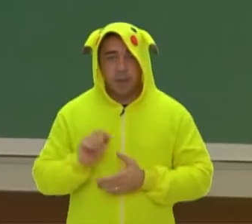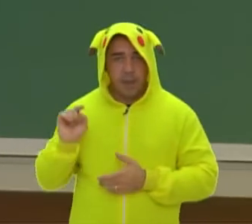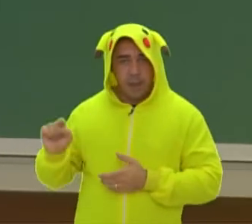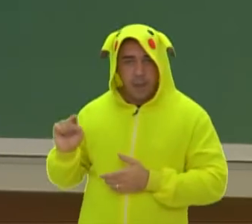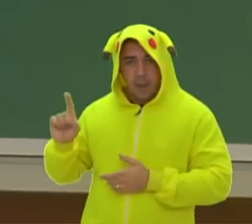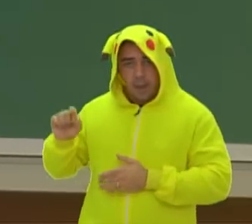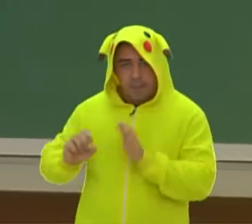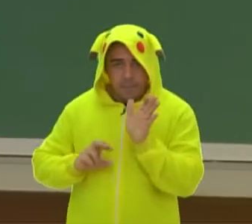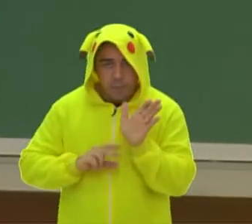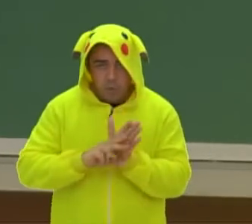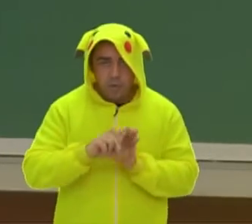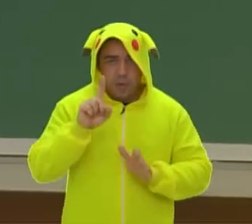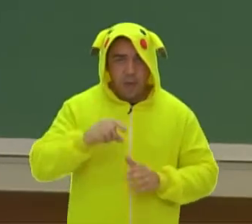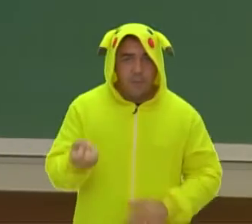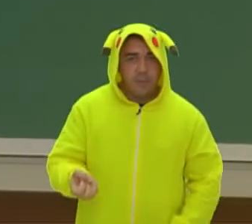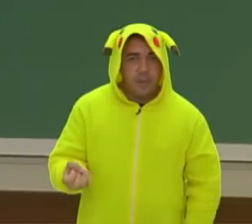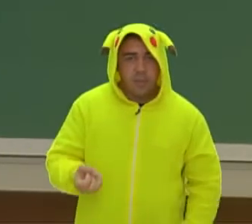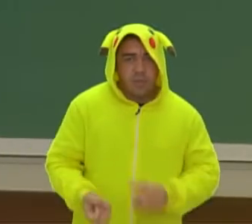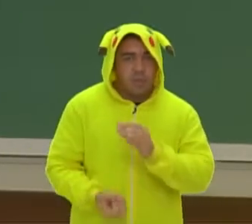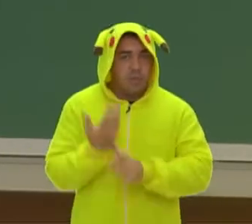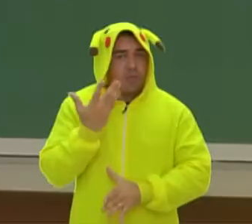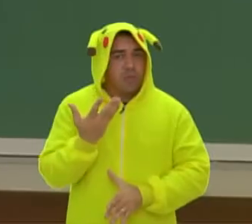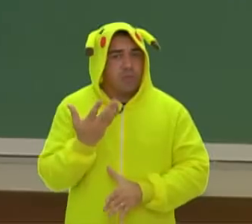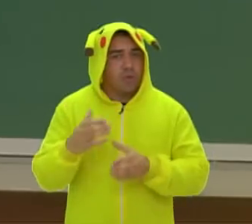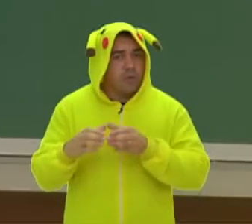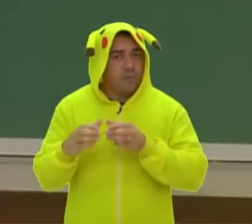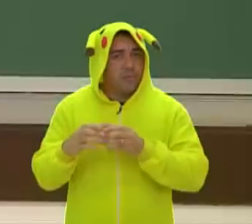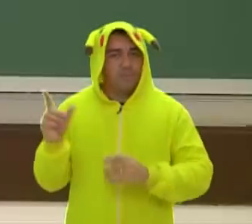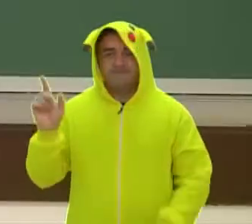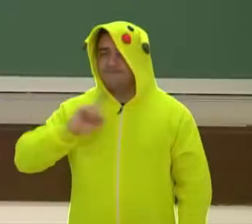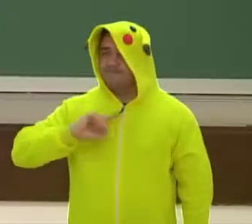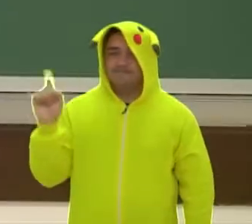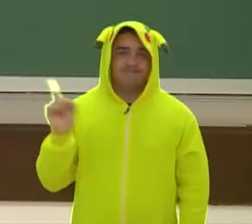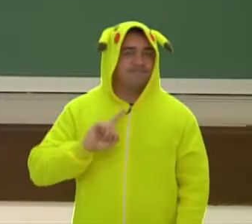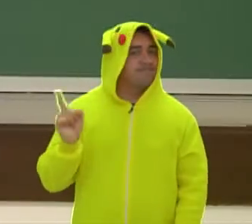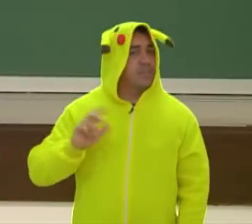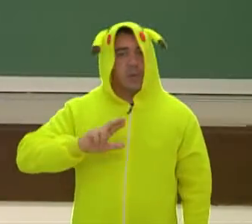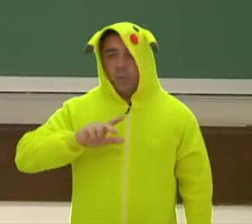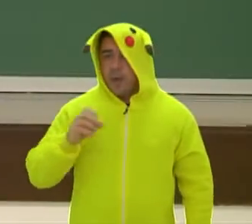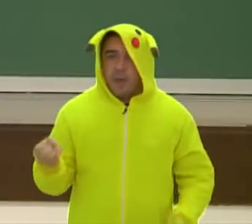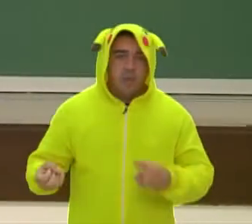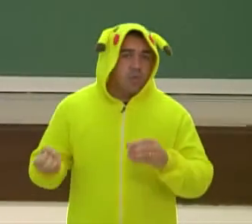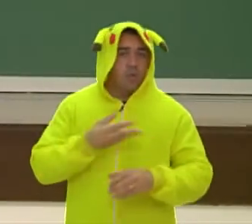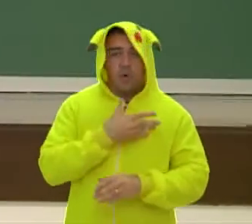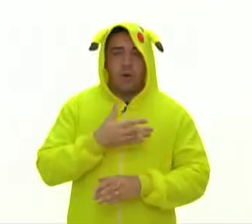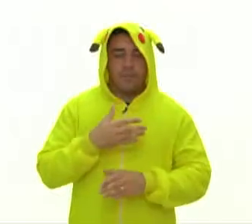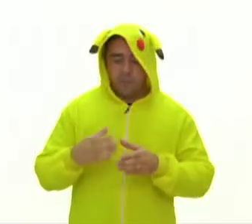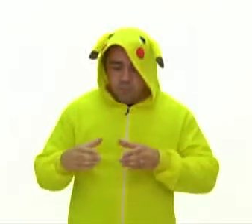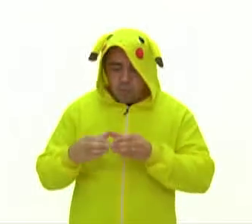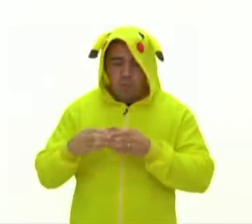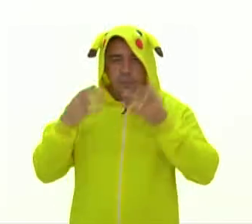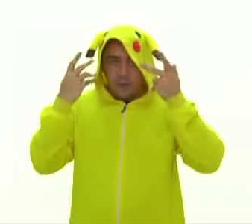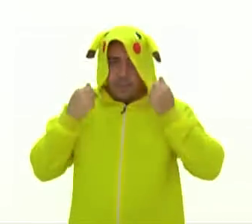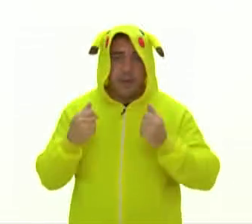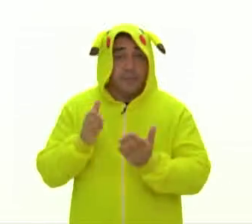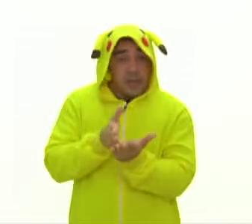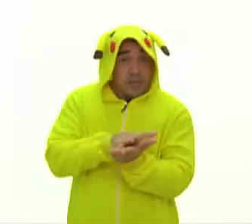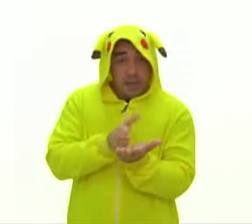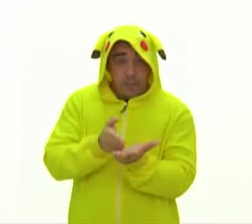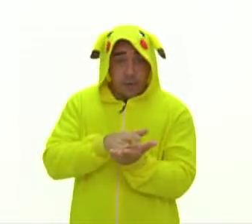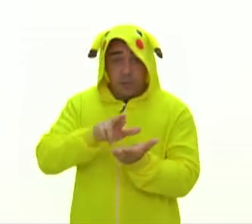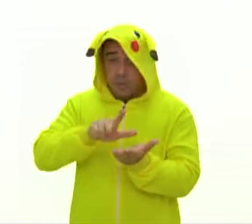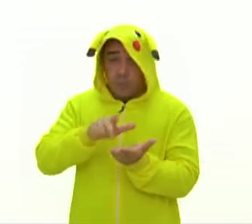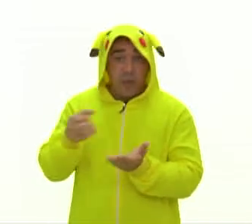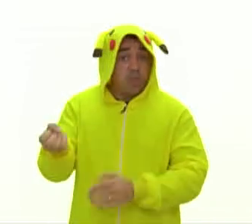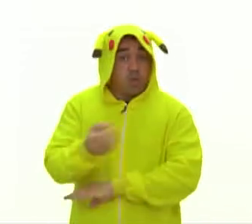para a biologia trata-se de uma nova espécie, aí não. Por que não? Porque é um animal híbrido. Híbrido não significa que é